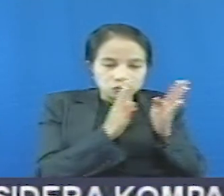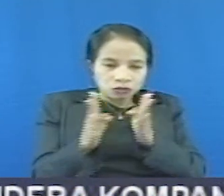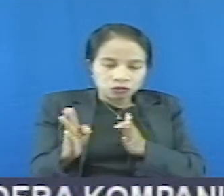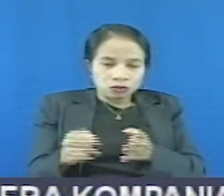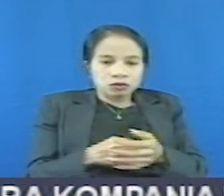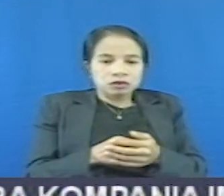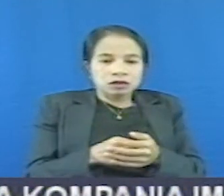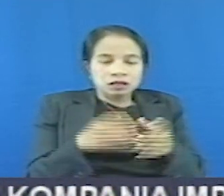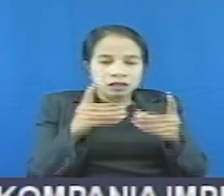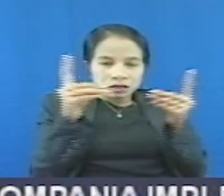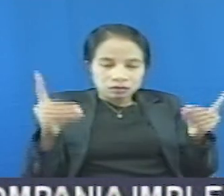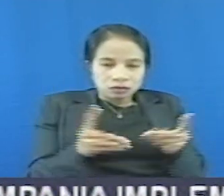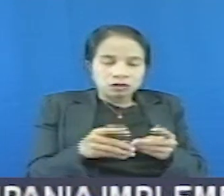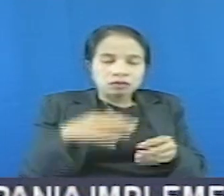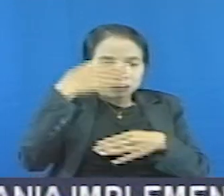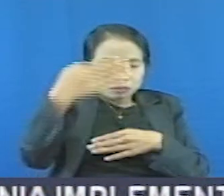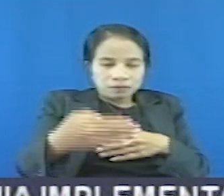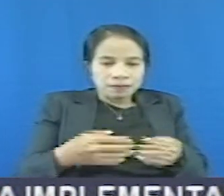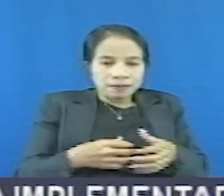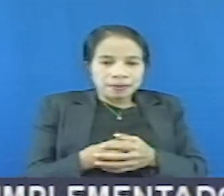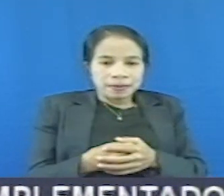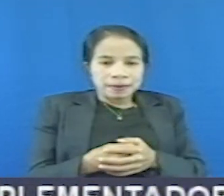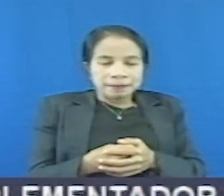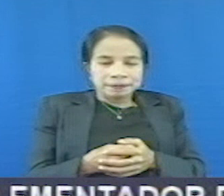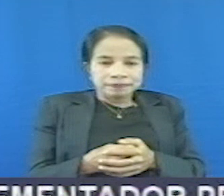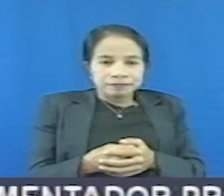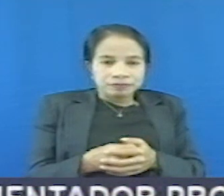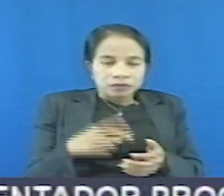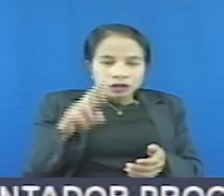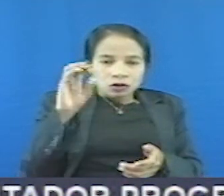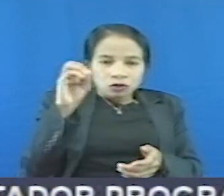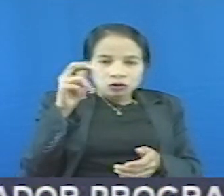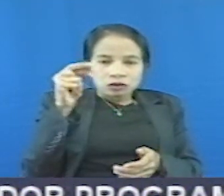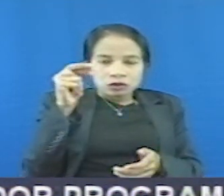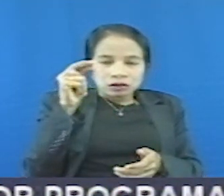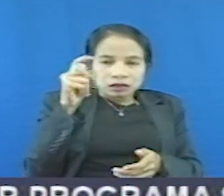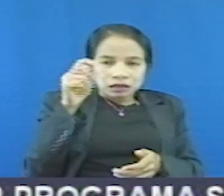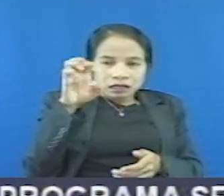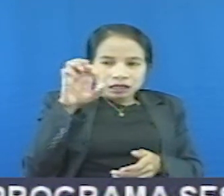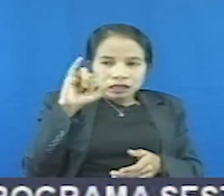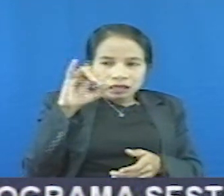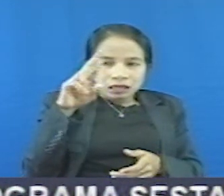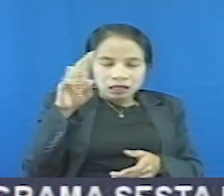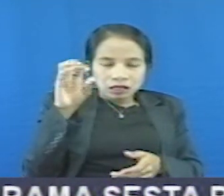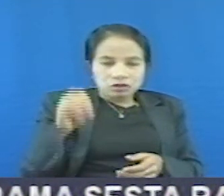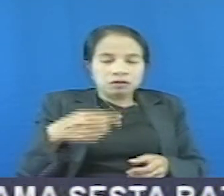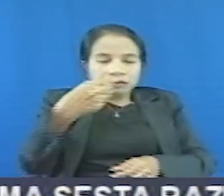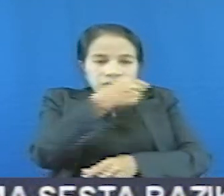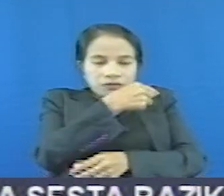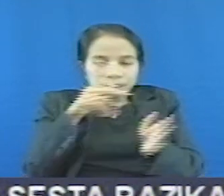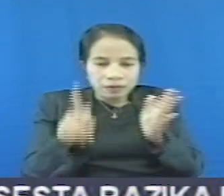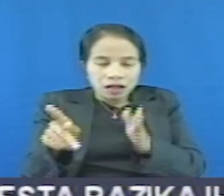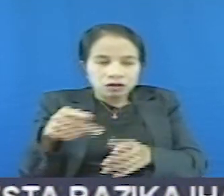e a Tempo em Mai. Conselho Ministro aprova ona roteiro ba plano, no roteiro ba vacinação. No ninia